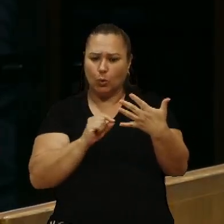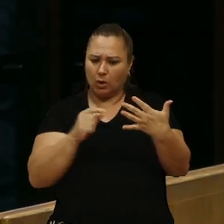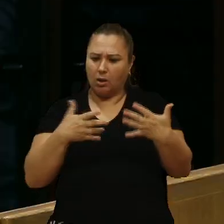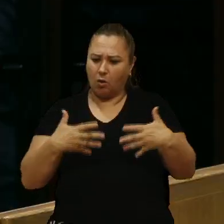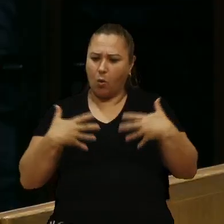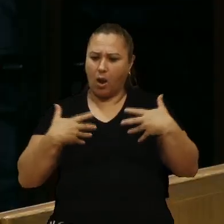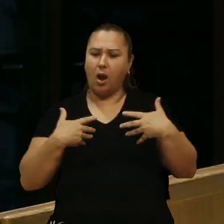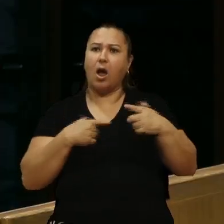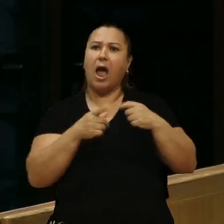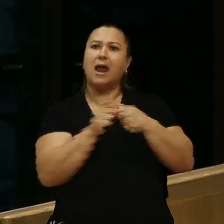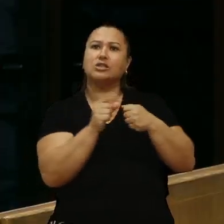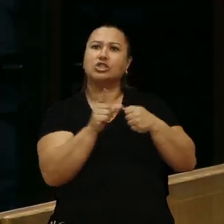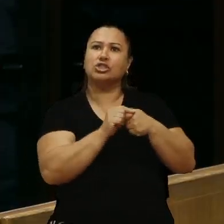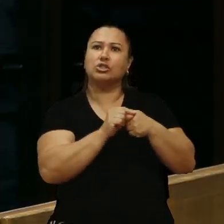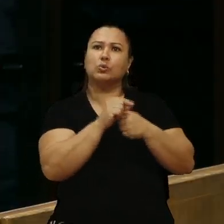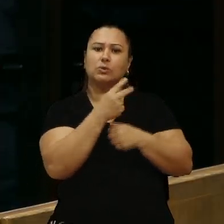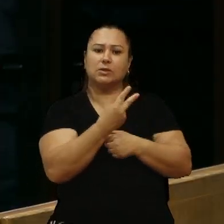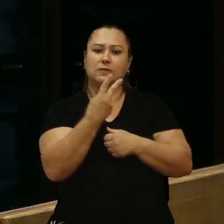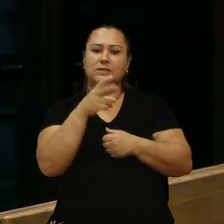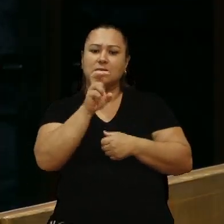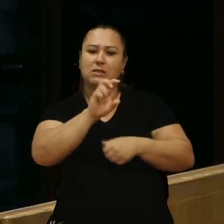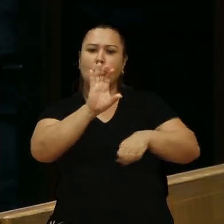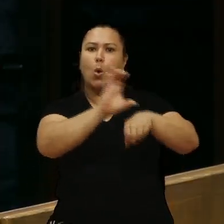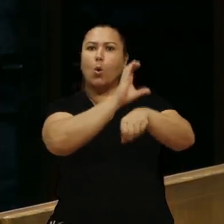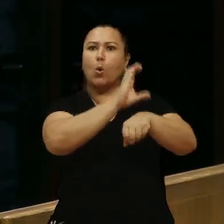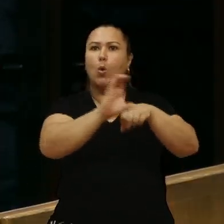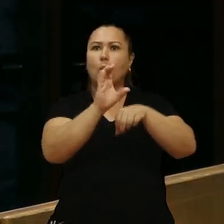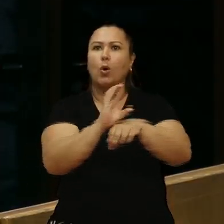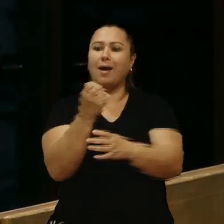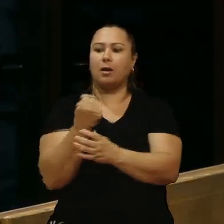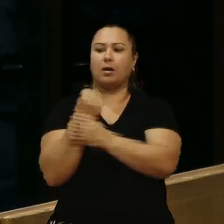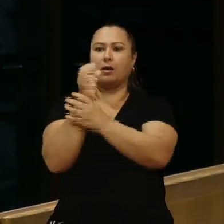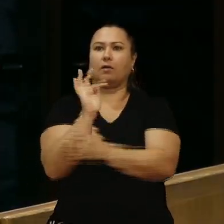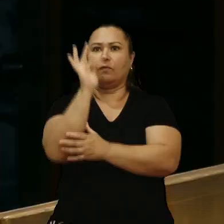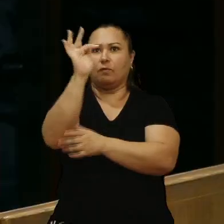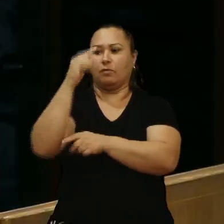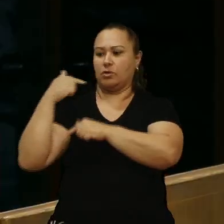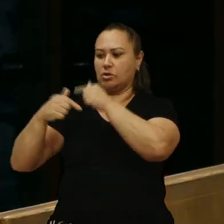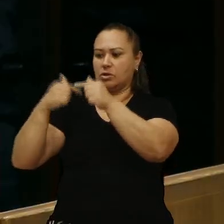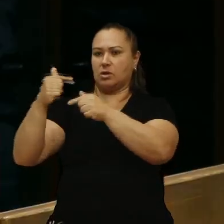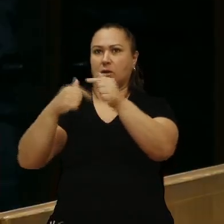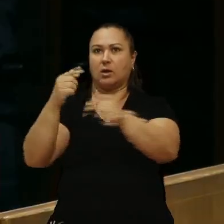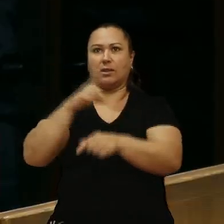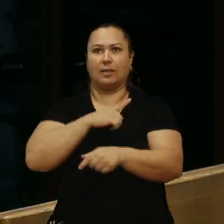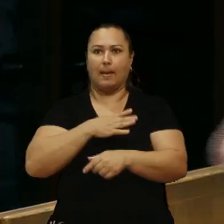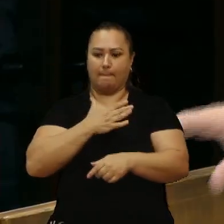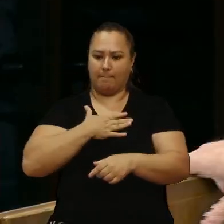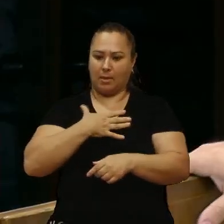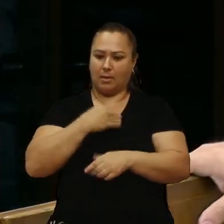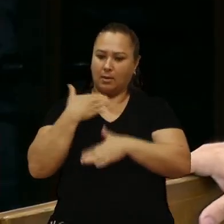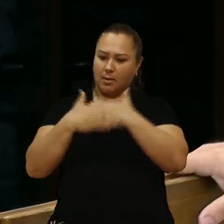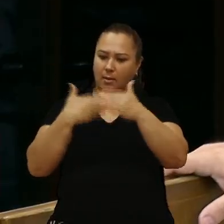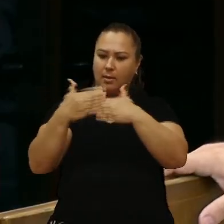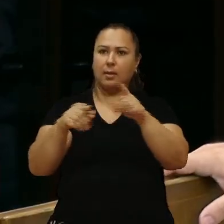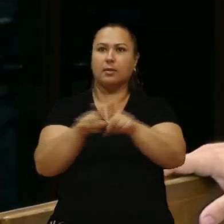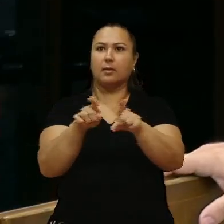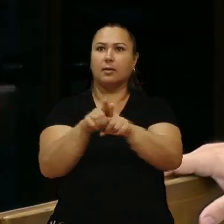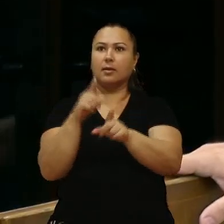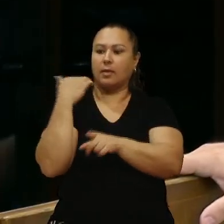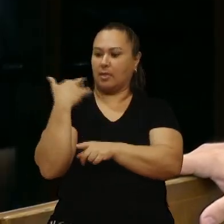artigo 225 da Constituição para garantir para a futura geração os acessos aos recursos que a minha geração e que a da vereadora Andressa